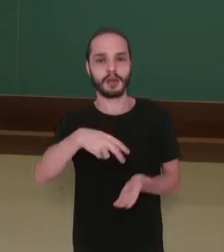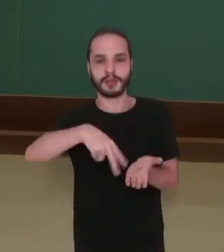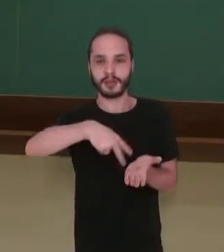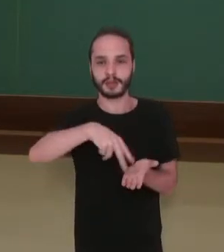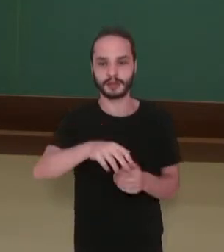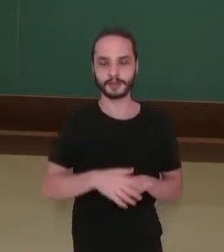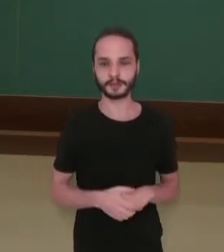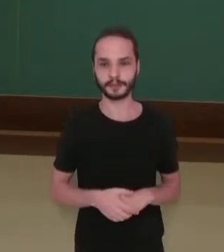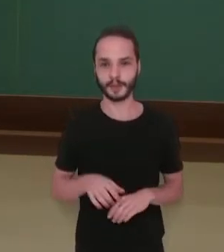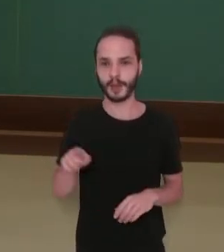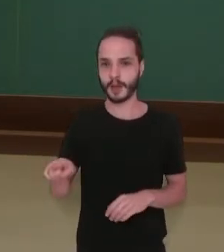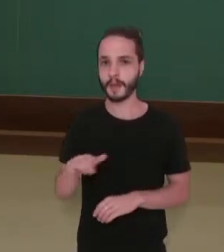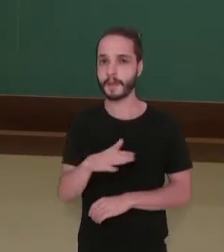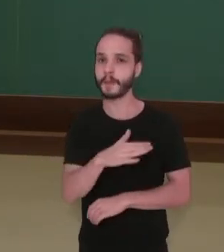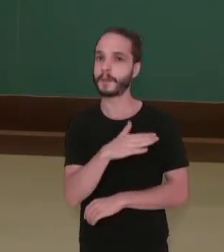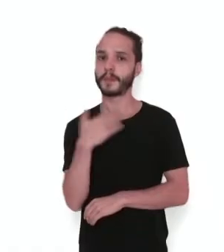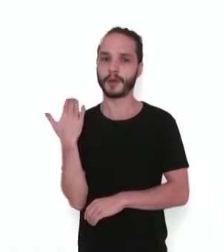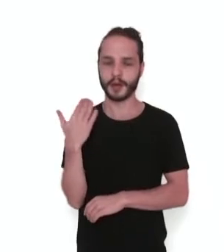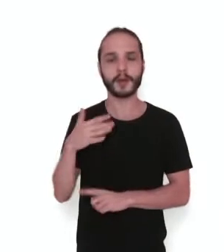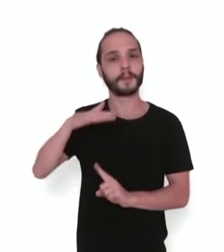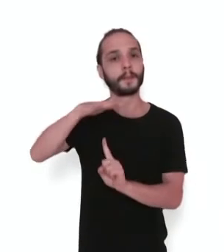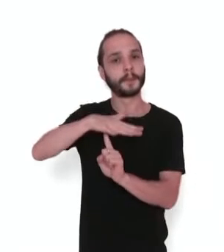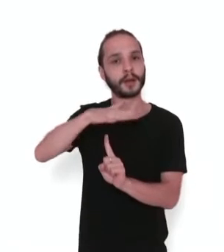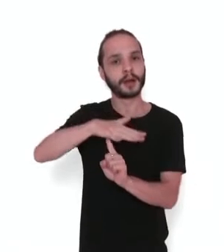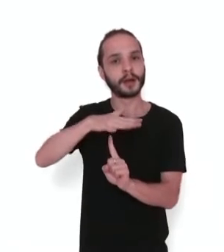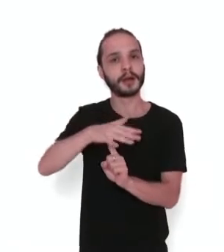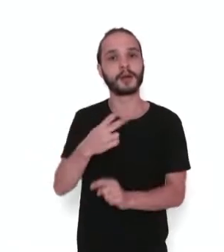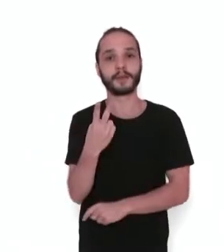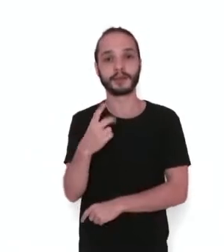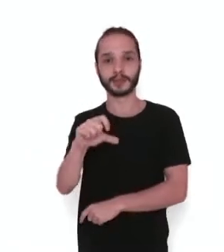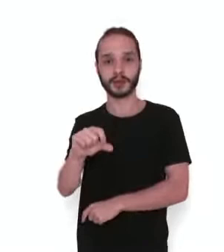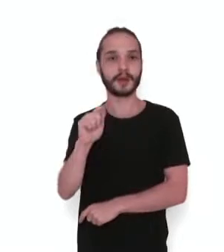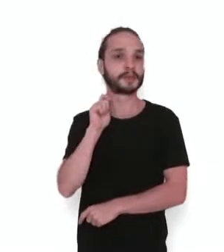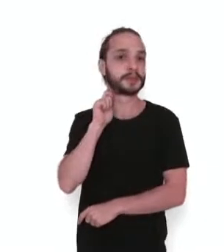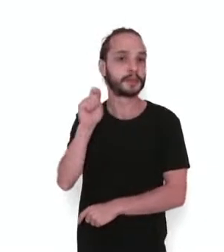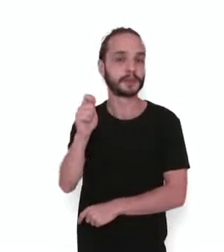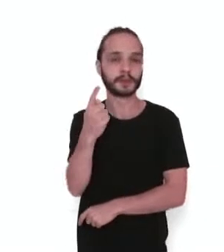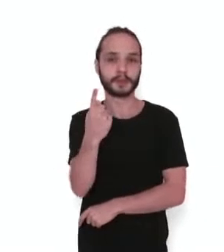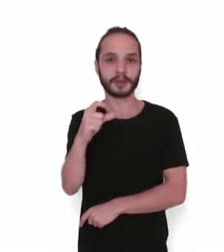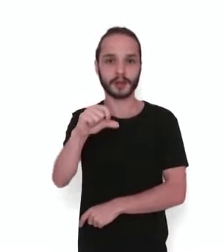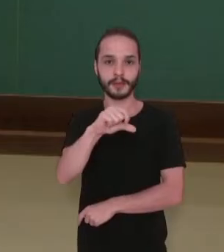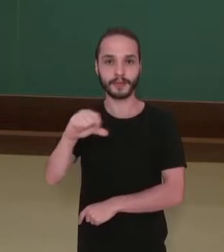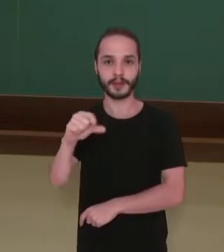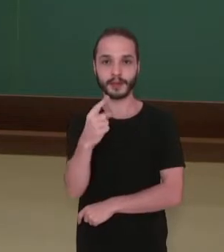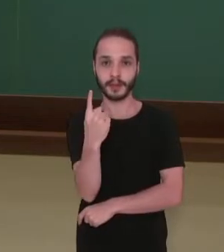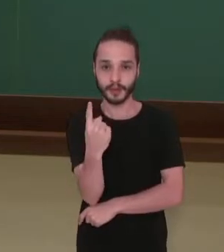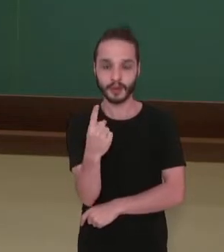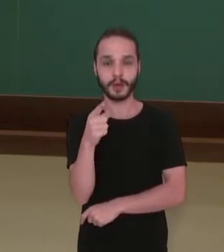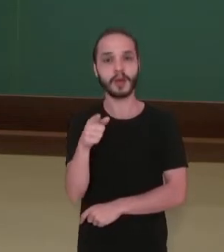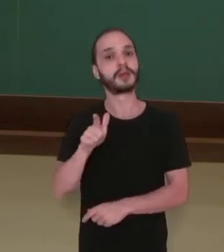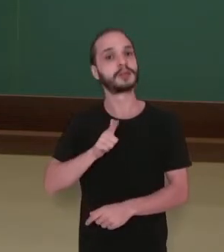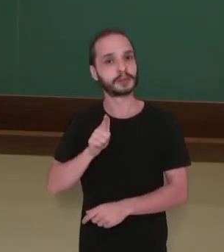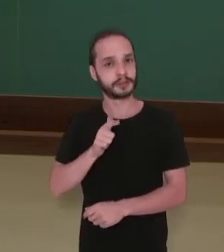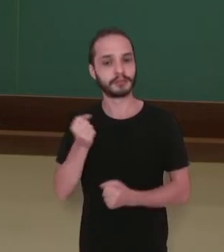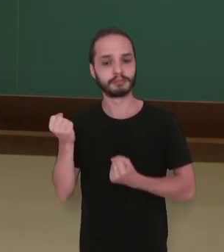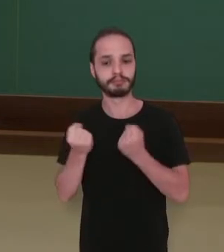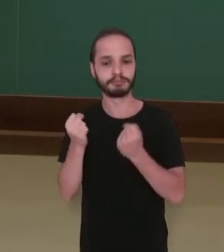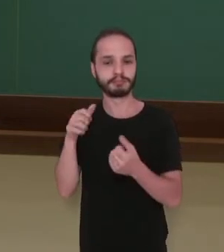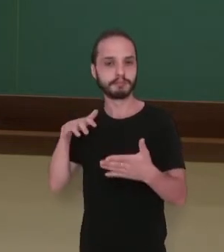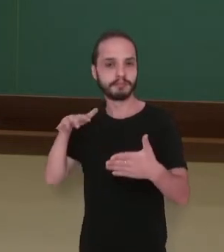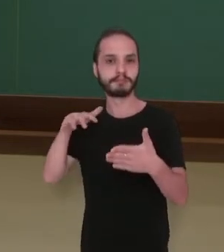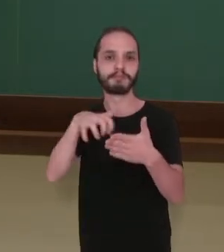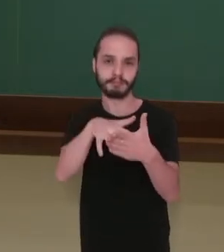faleceu em Renascença, Paraná, no 29 de abril de 91, após sofrer um acidente na estrada que o